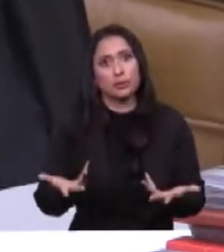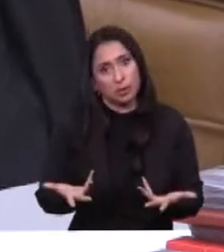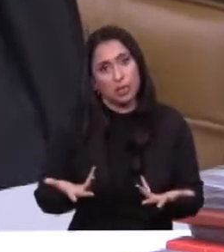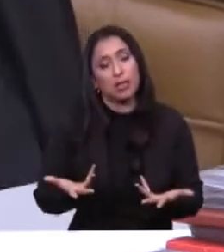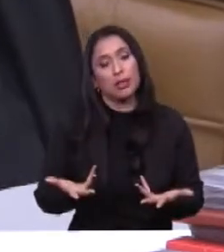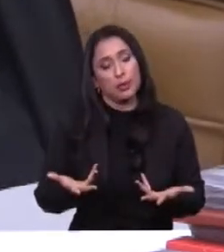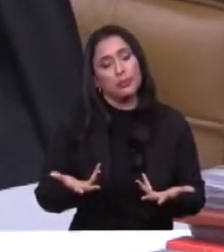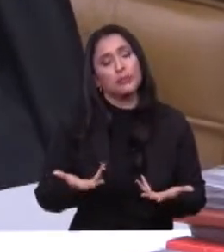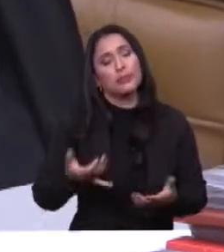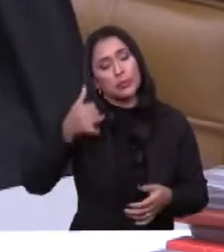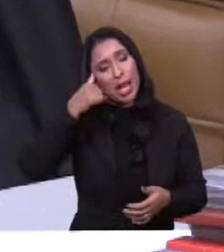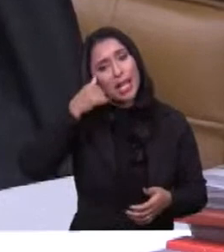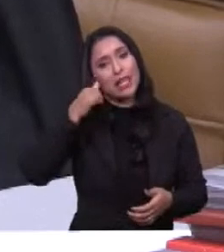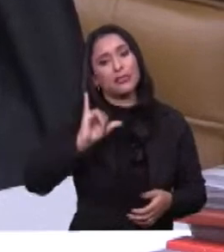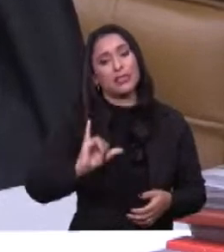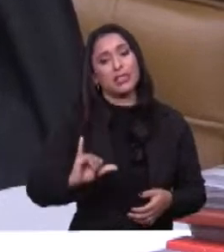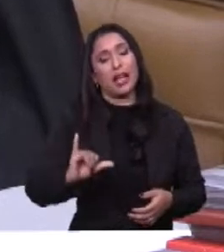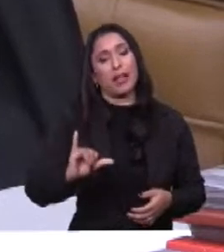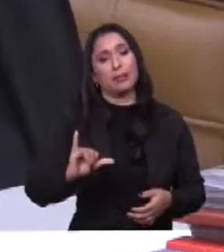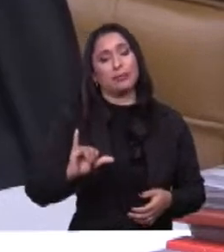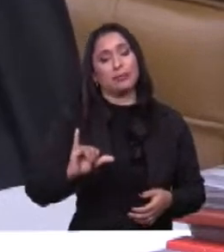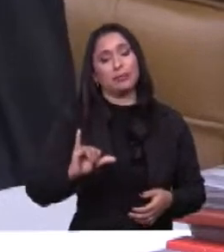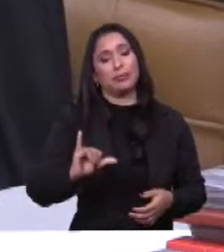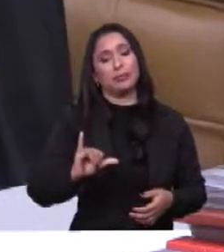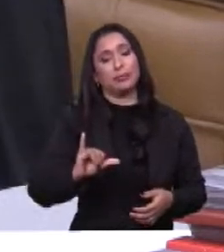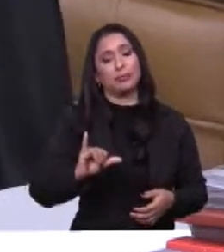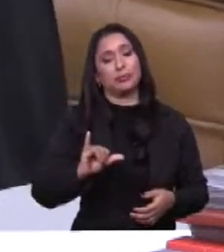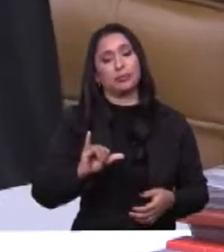isso, é evitar exatamente